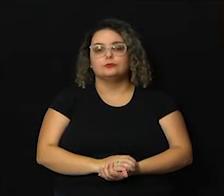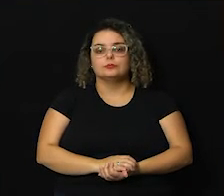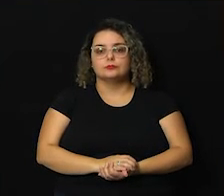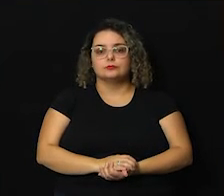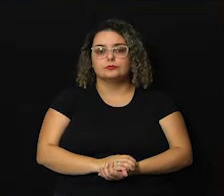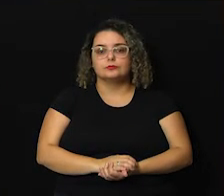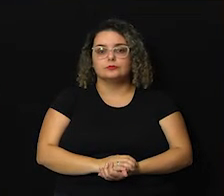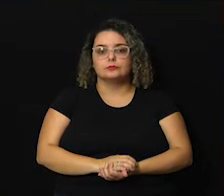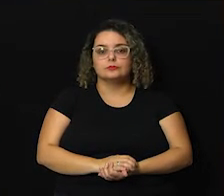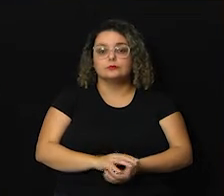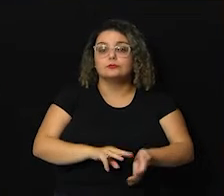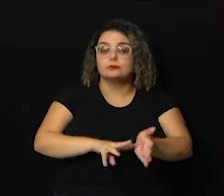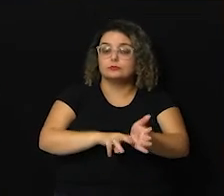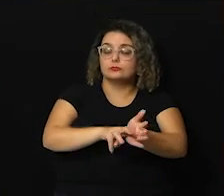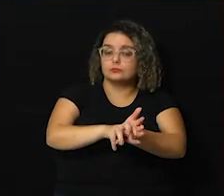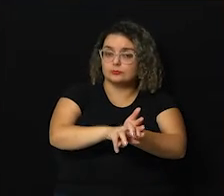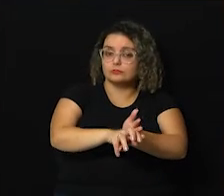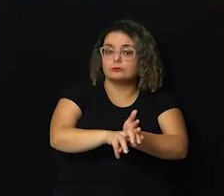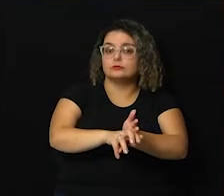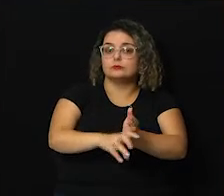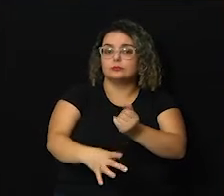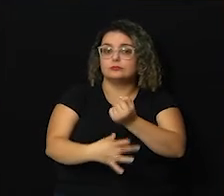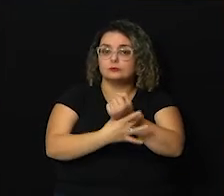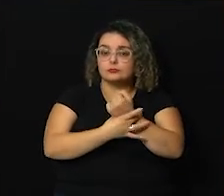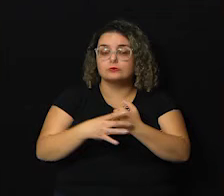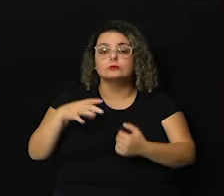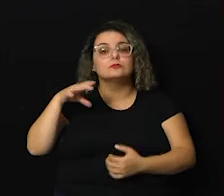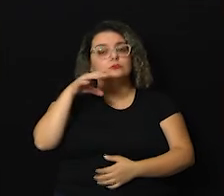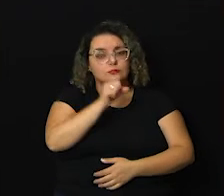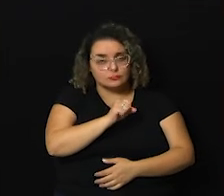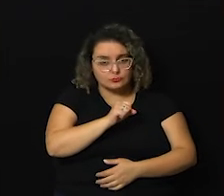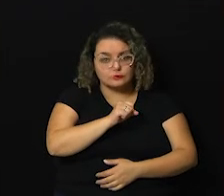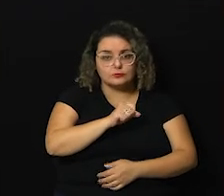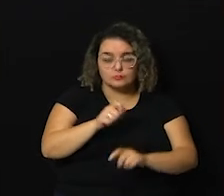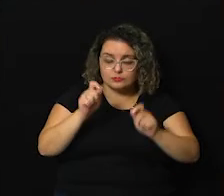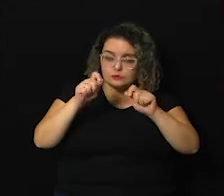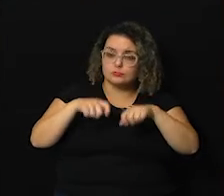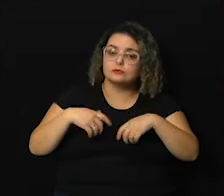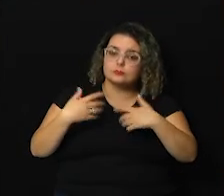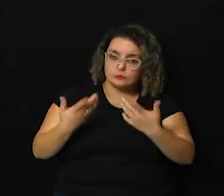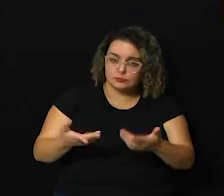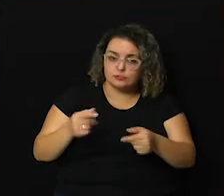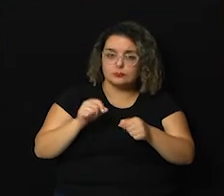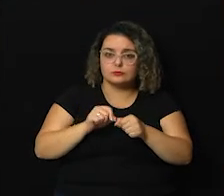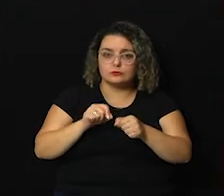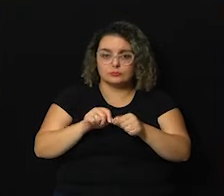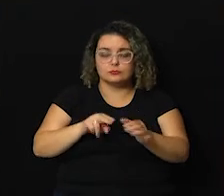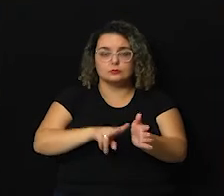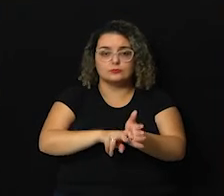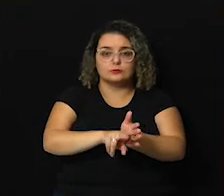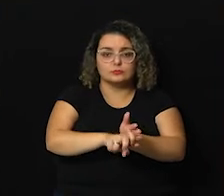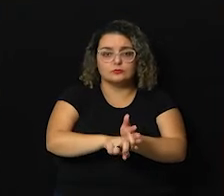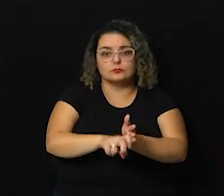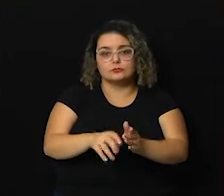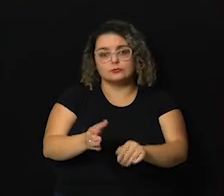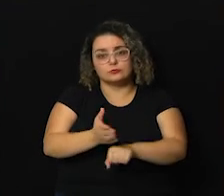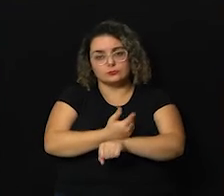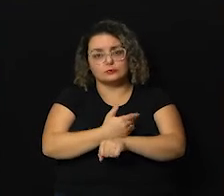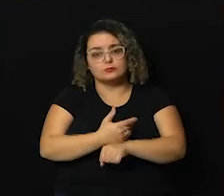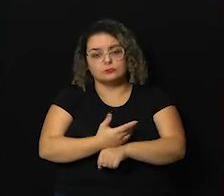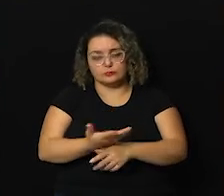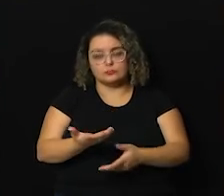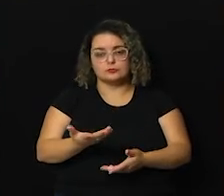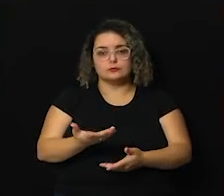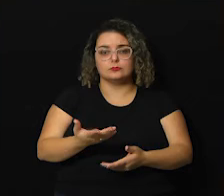tem metodologias bastante seguras, rápidas e bem eficientes em fazer diagnóstico precoce de doenças. Então,